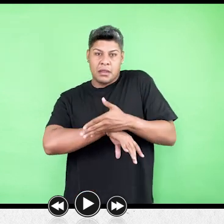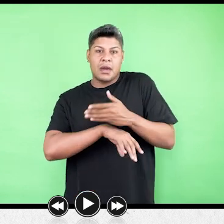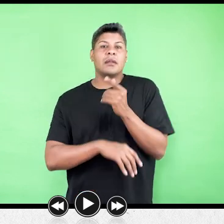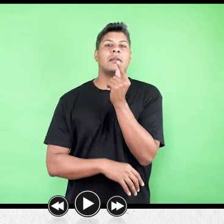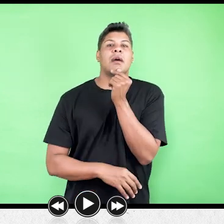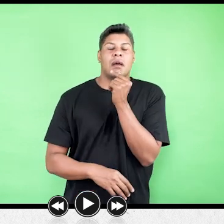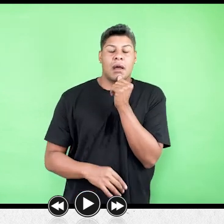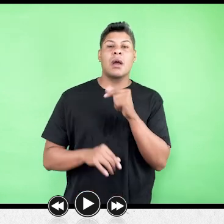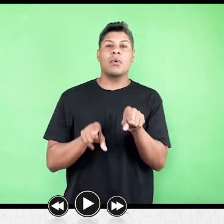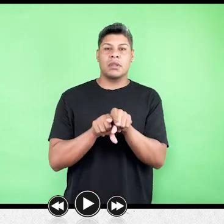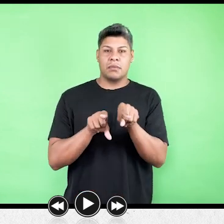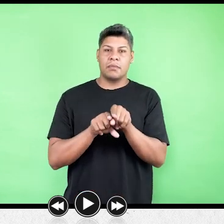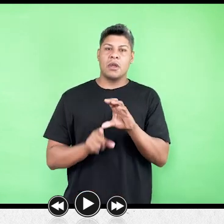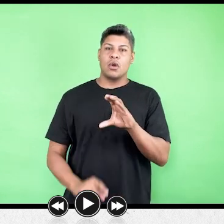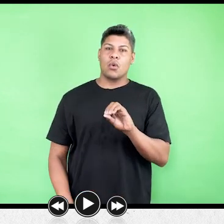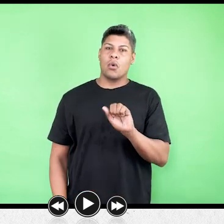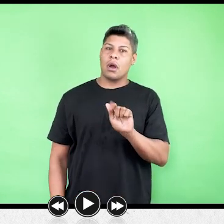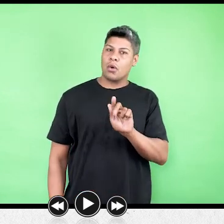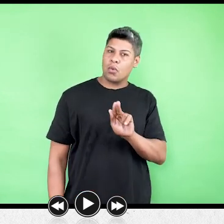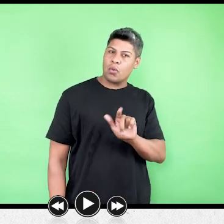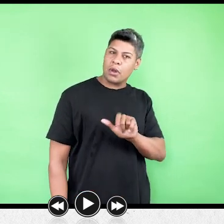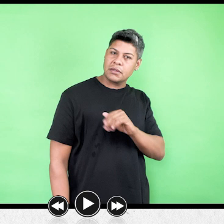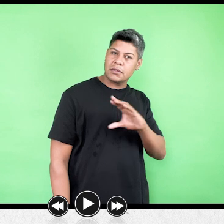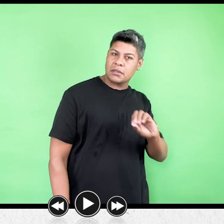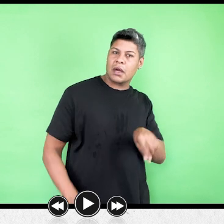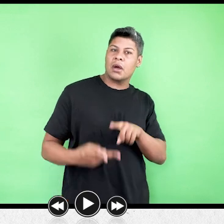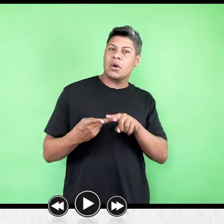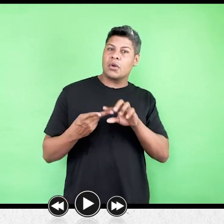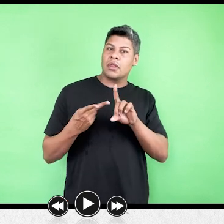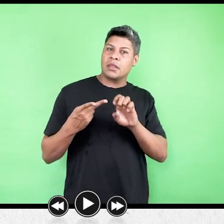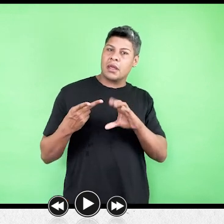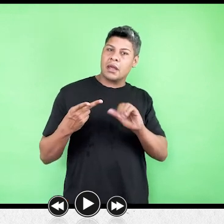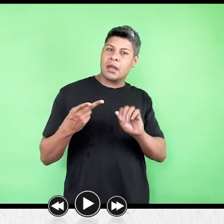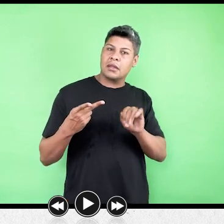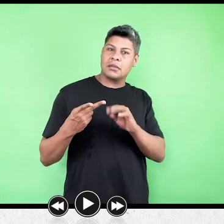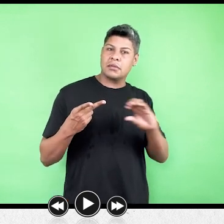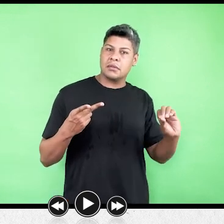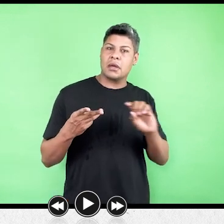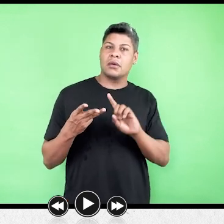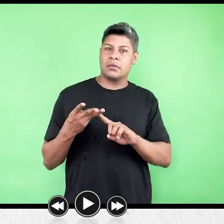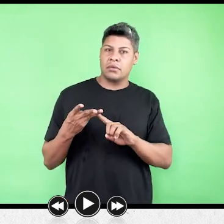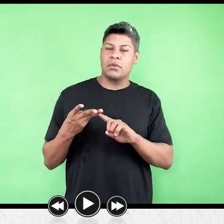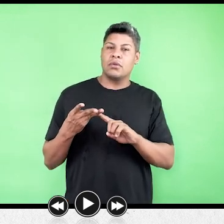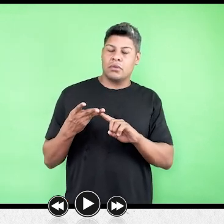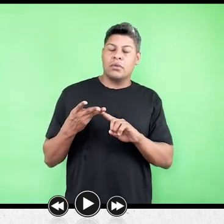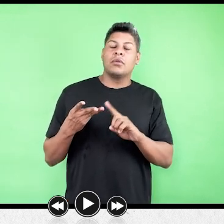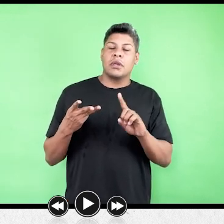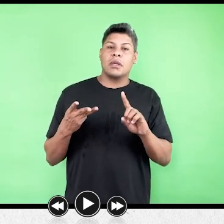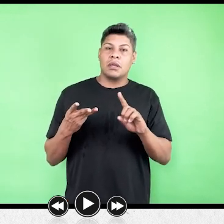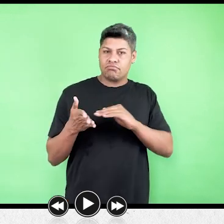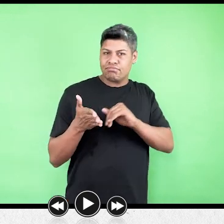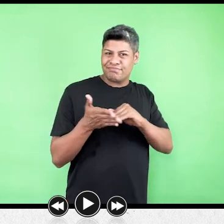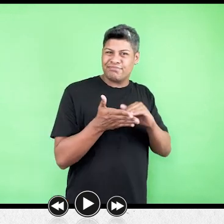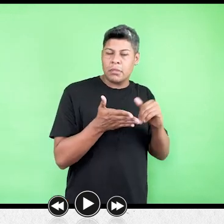aqui, com a parte de coagulação, floculação, decantação, filtração e também a desinfecção aqui dentro desse tanque de contato para